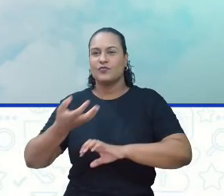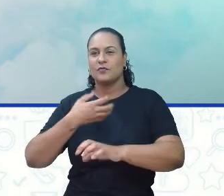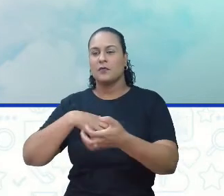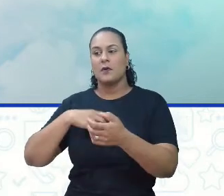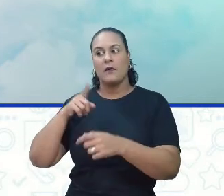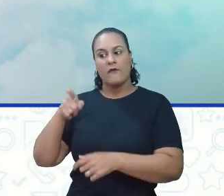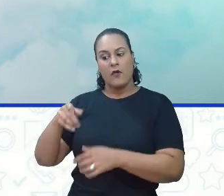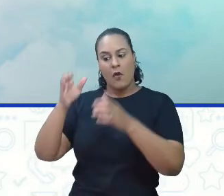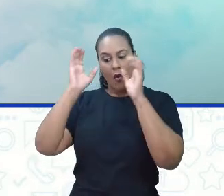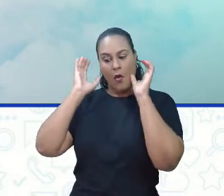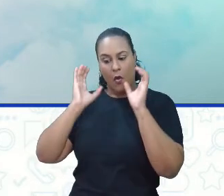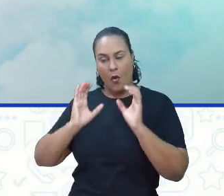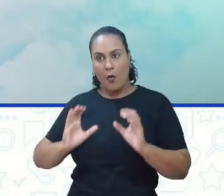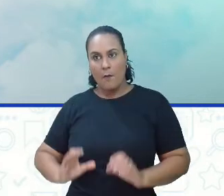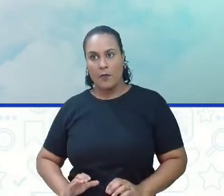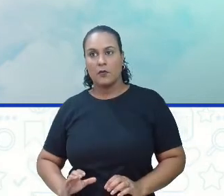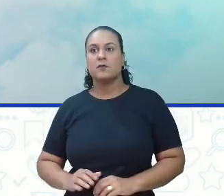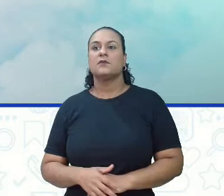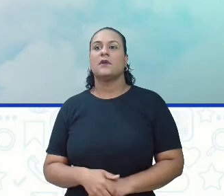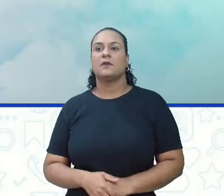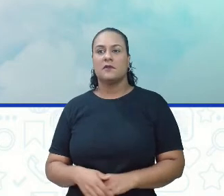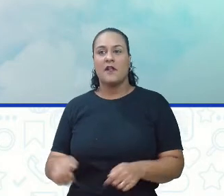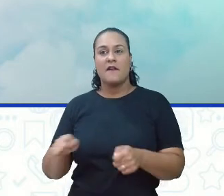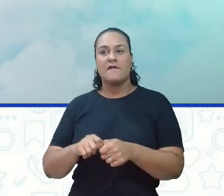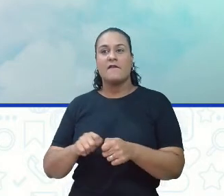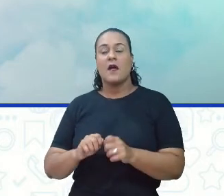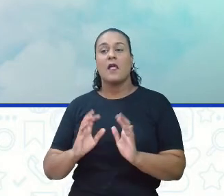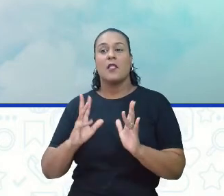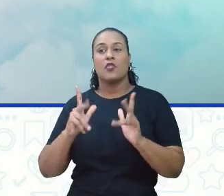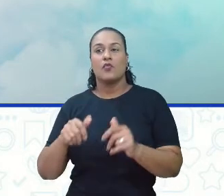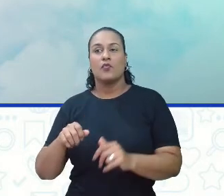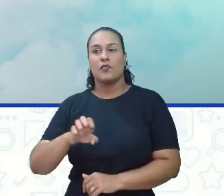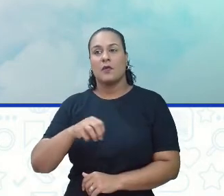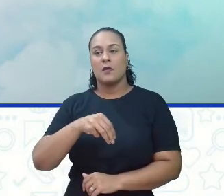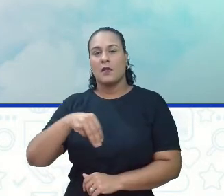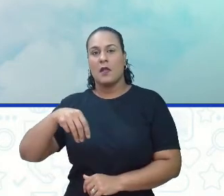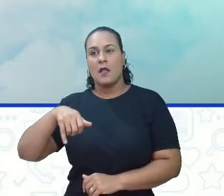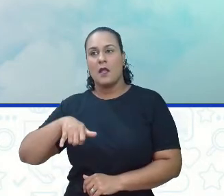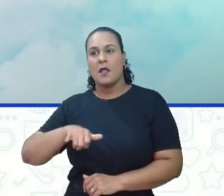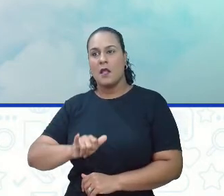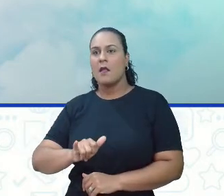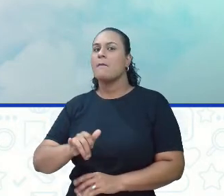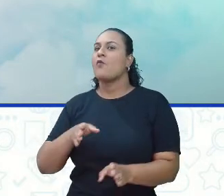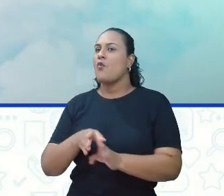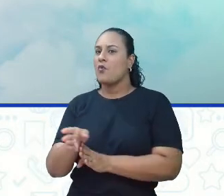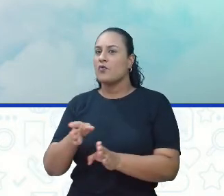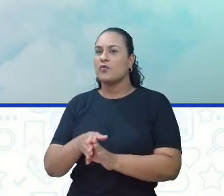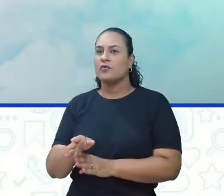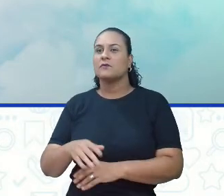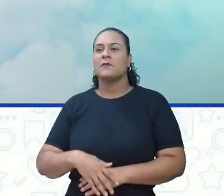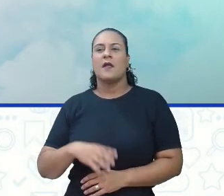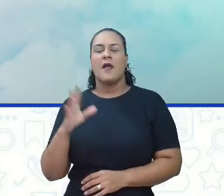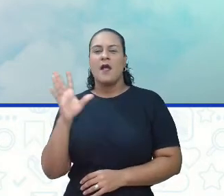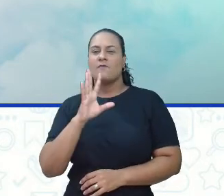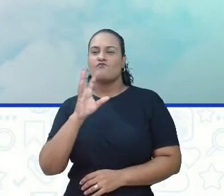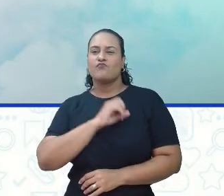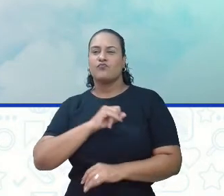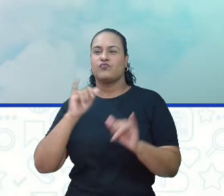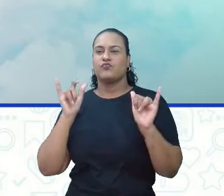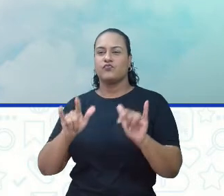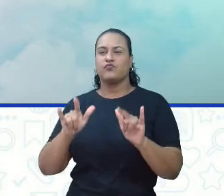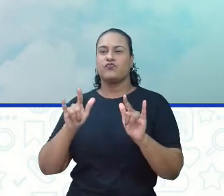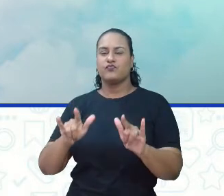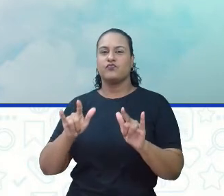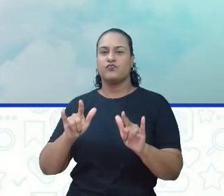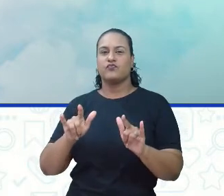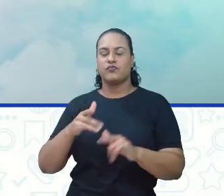e faça tudo o que Emilu disser. Eu te amo mais do que nunca. Sua garota, Frida. E